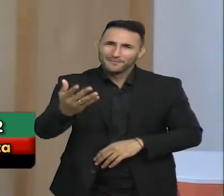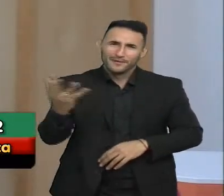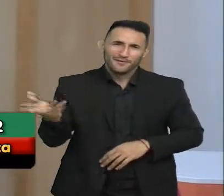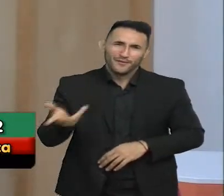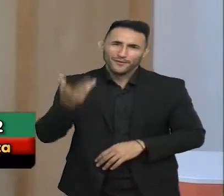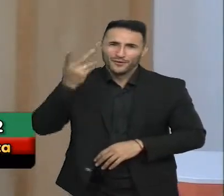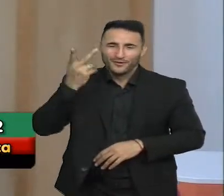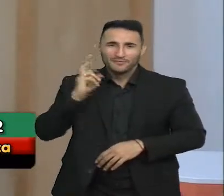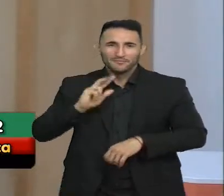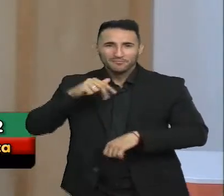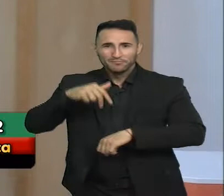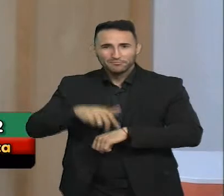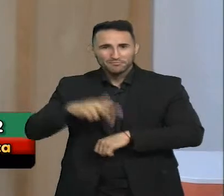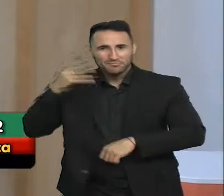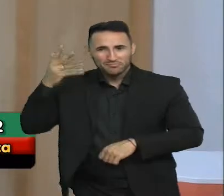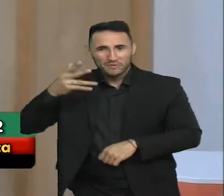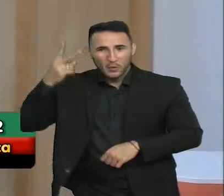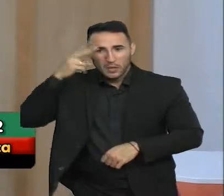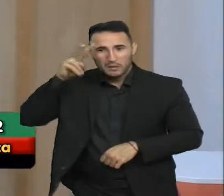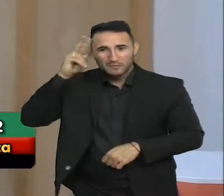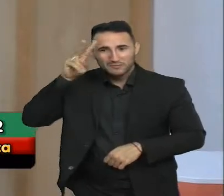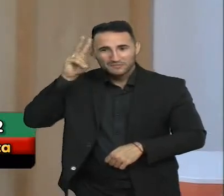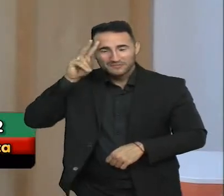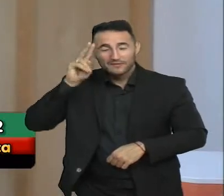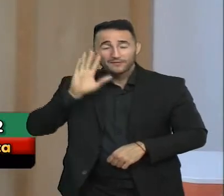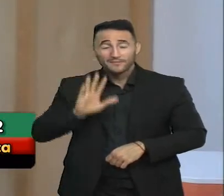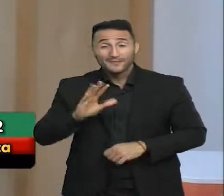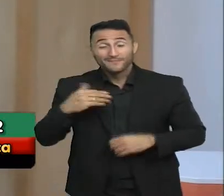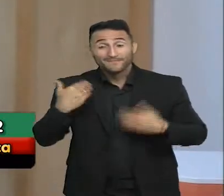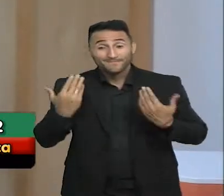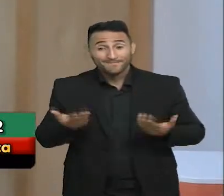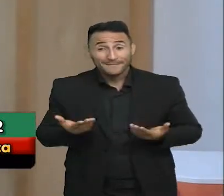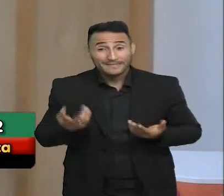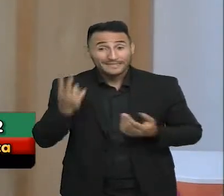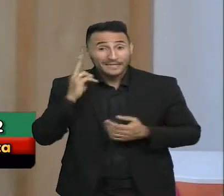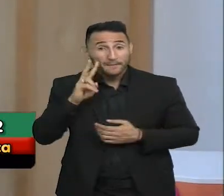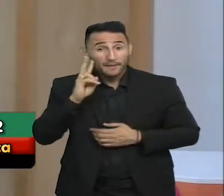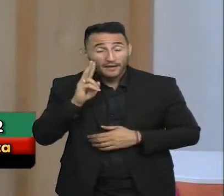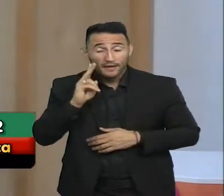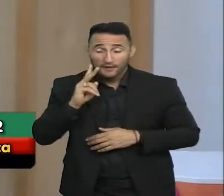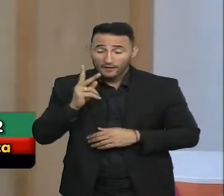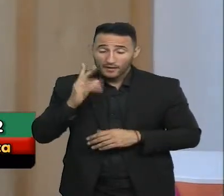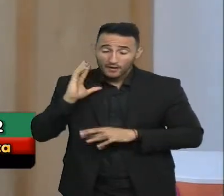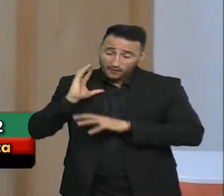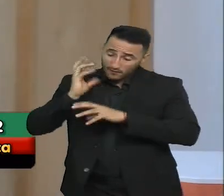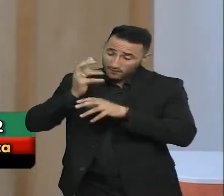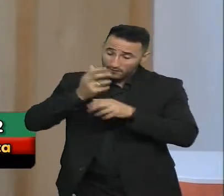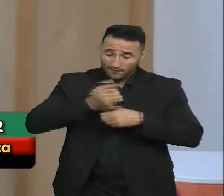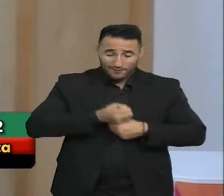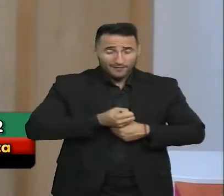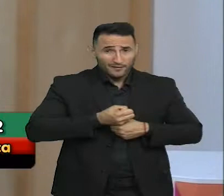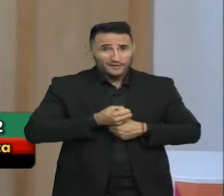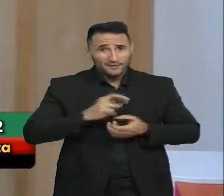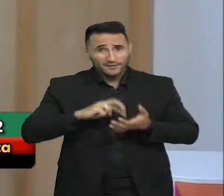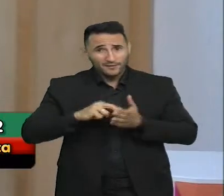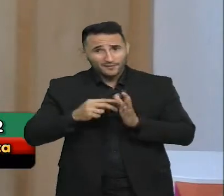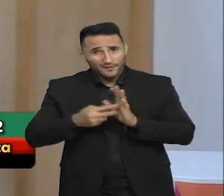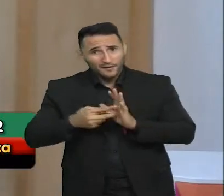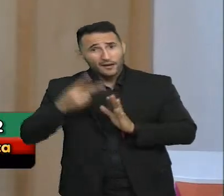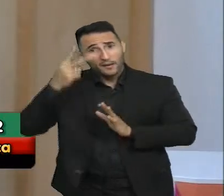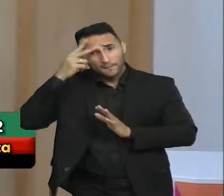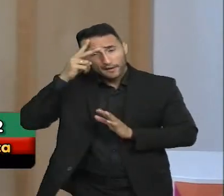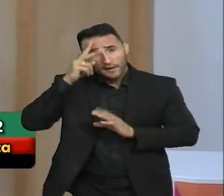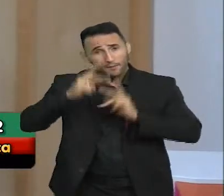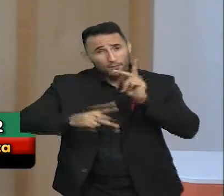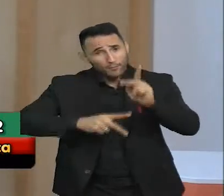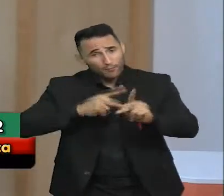foi a primeira iniciativa que eu me recordo nesse sentido. Ou seja, lembrar da ancestralidade é também lembrar daqueles que nos antecederam